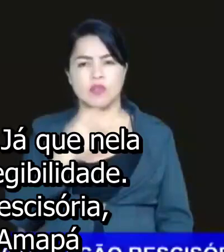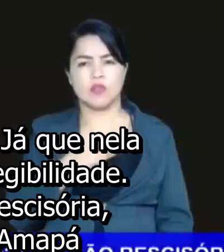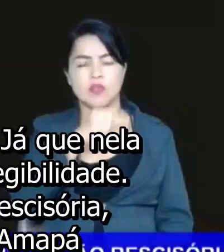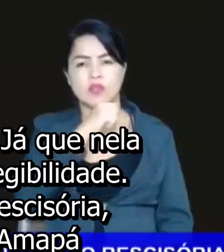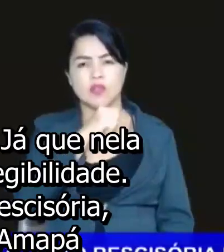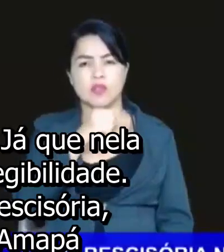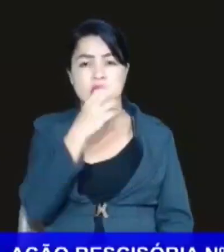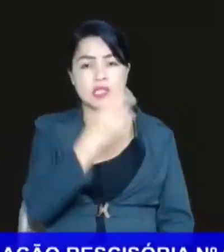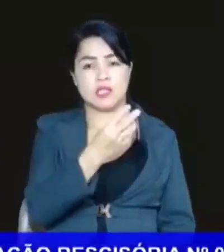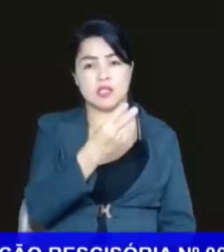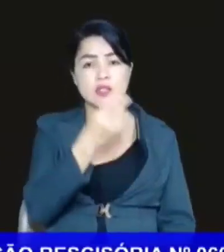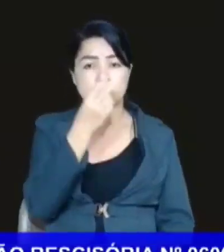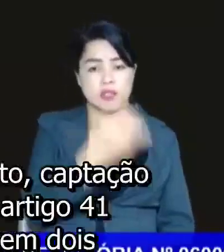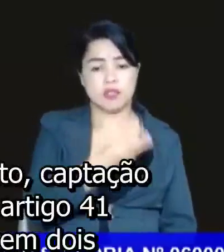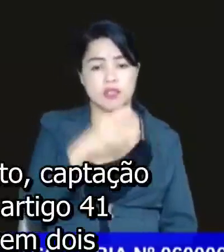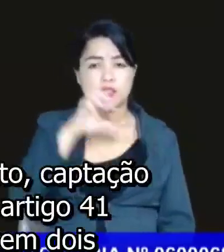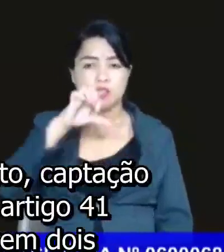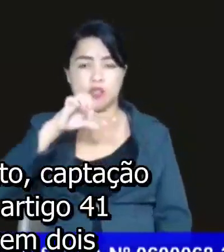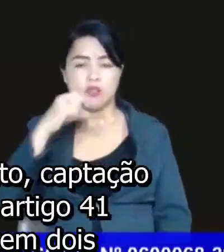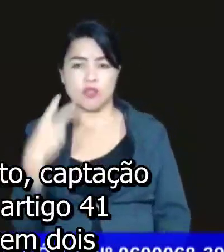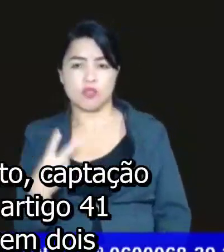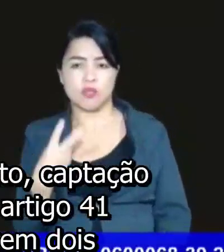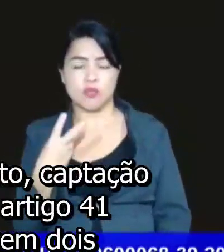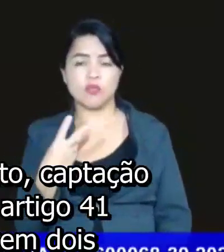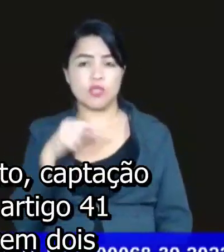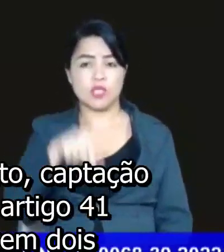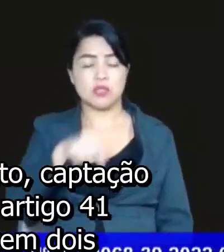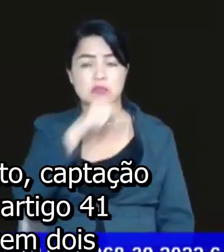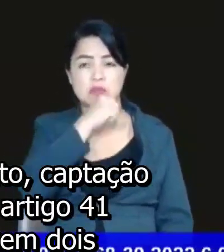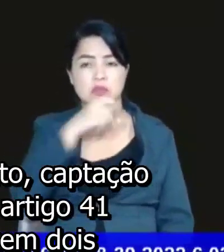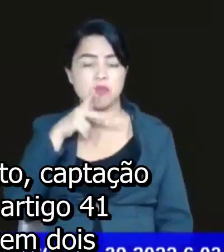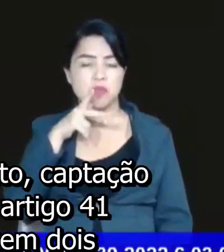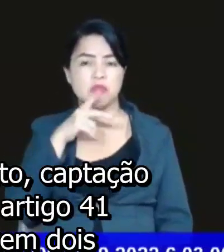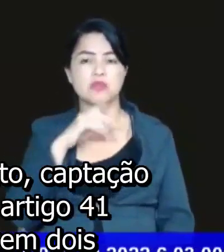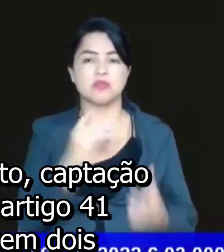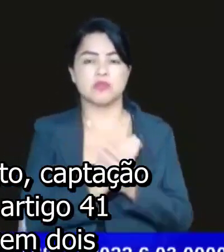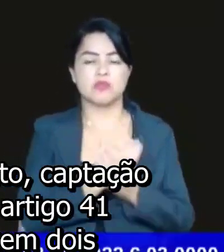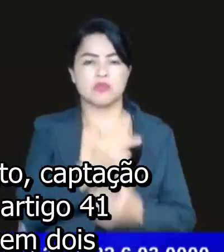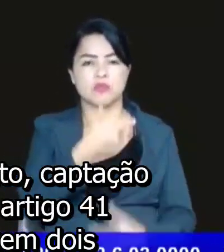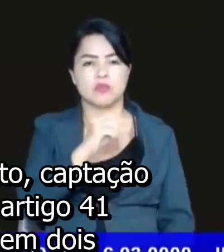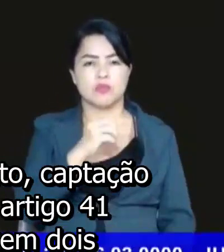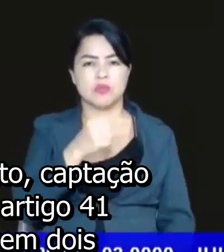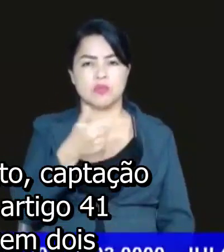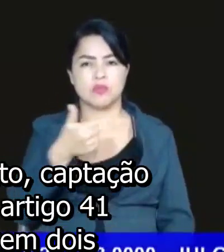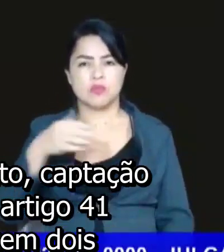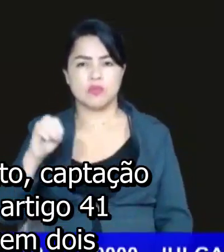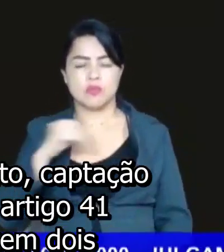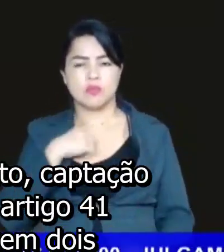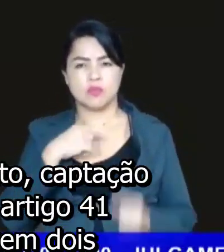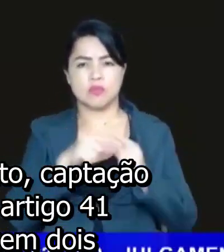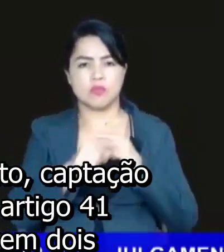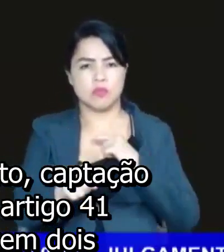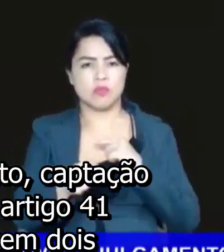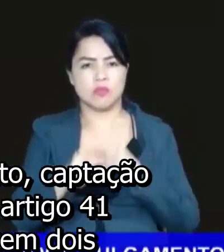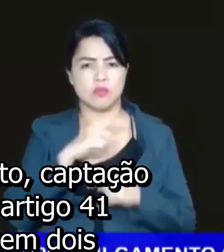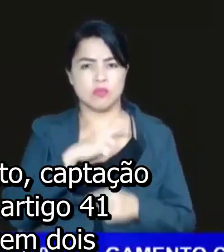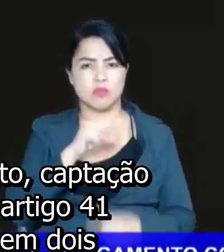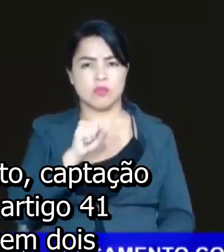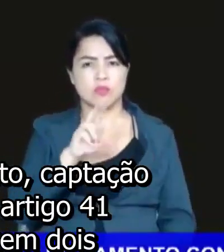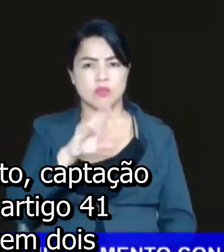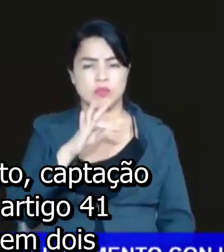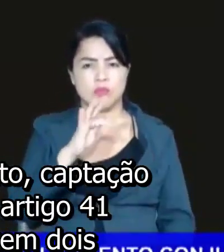oriunda do Tribunal do Amapá, julgada em 2010. Ação rescisória, descabimento, captação ilícita de sufrágio,